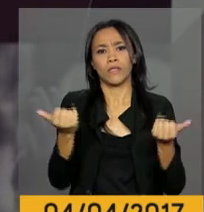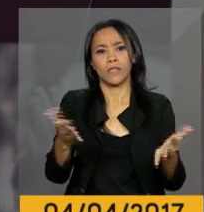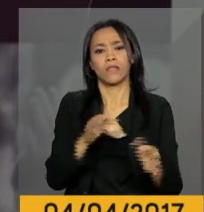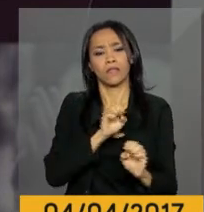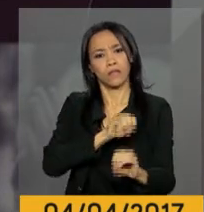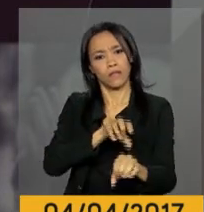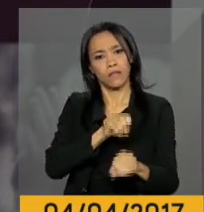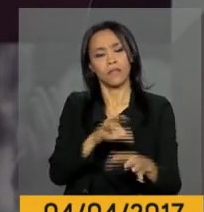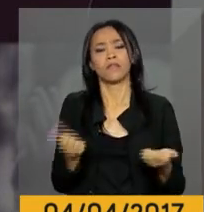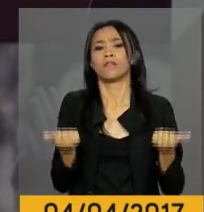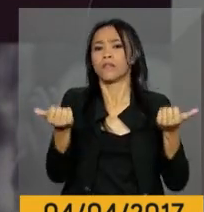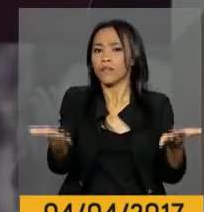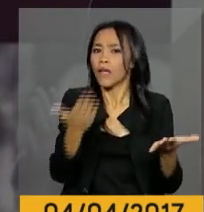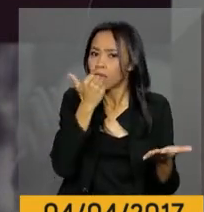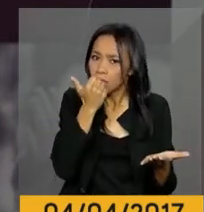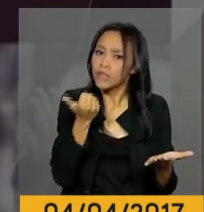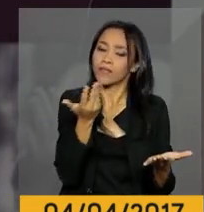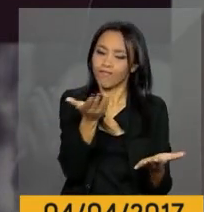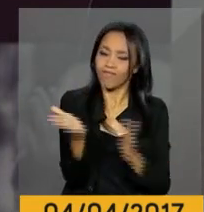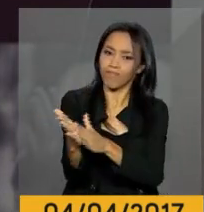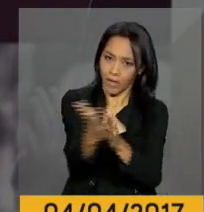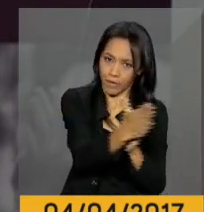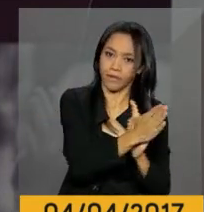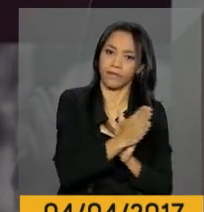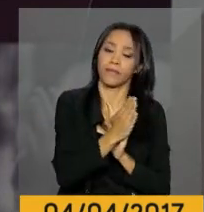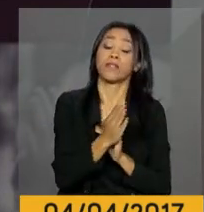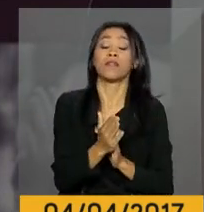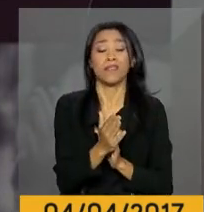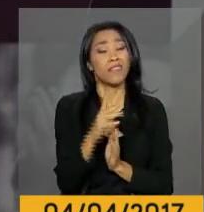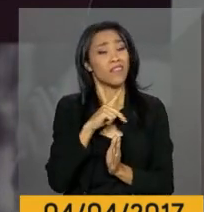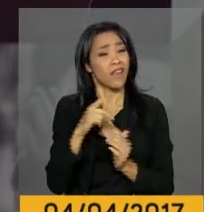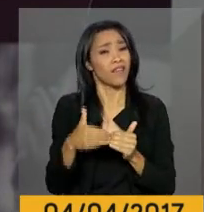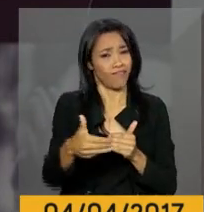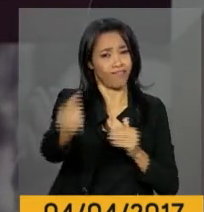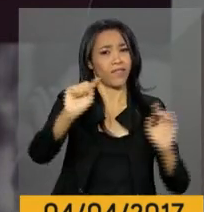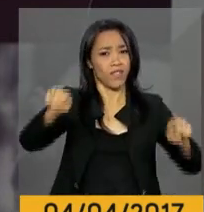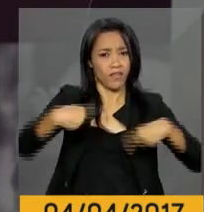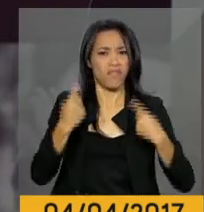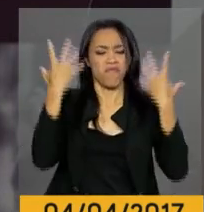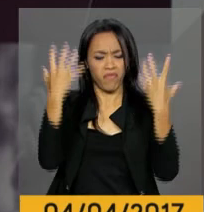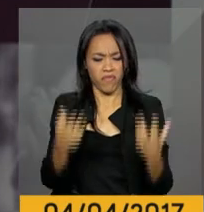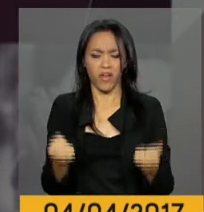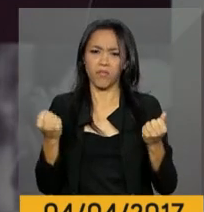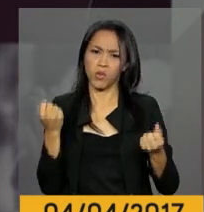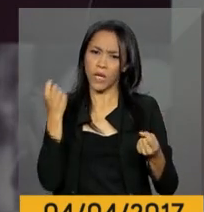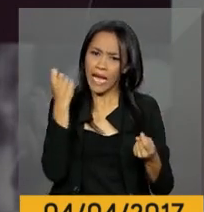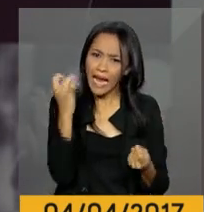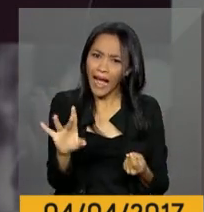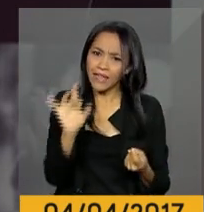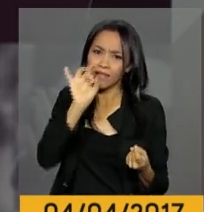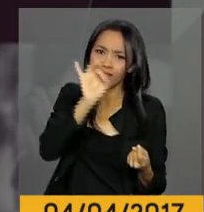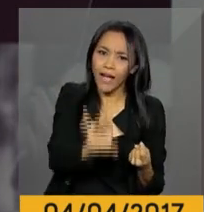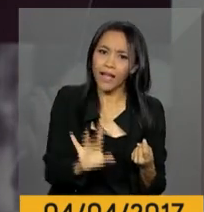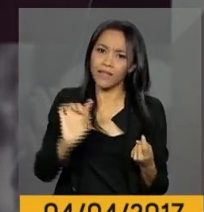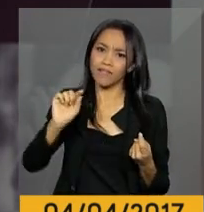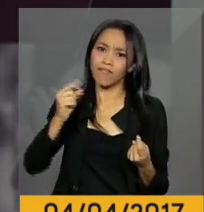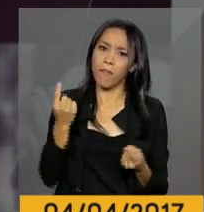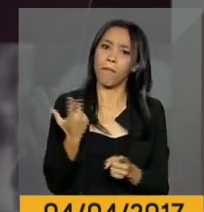alimentação. Mas, se há desafios, nós vamos enfrentá-los um a um com